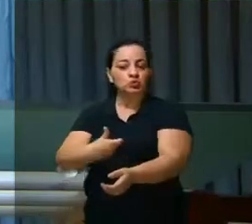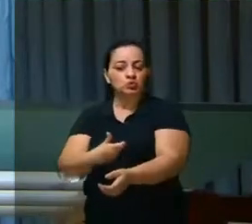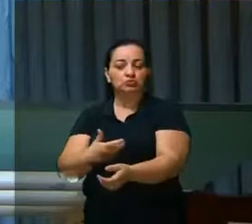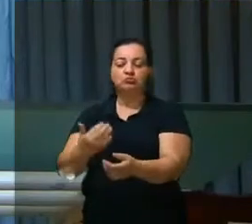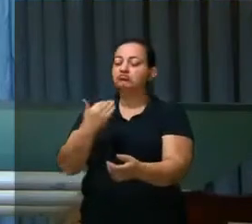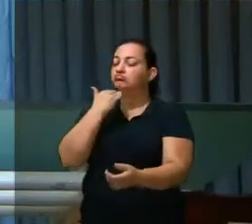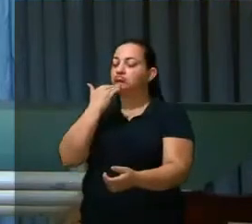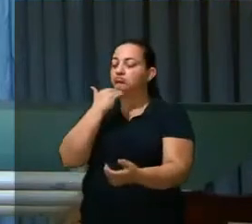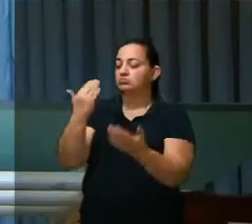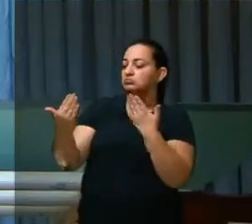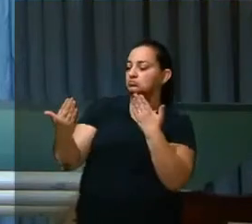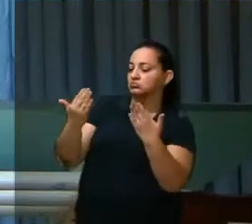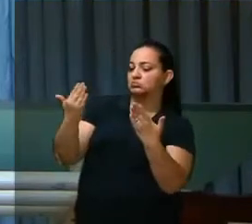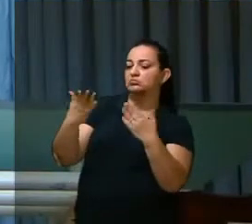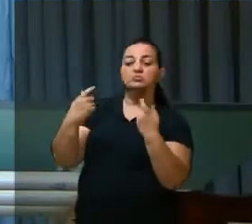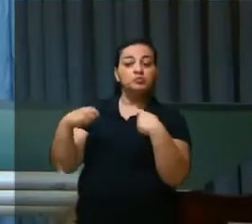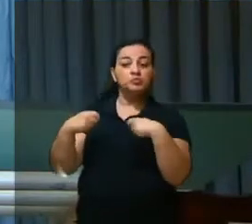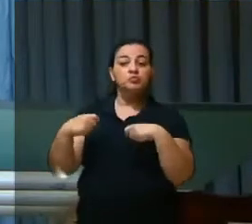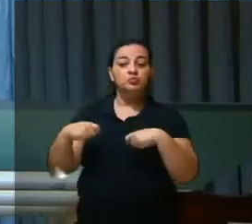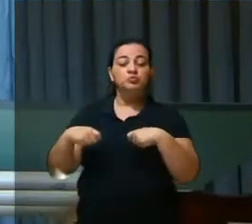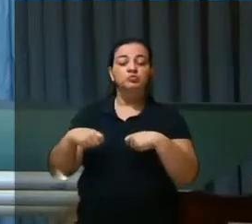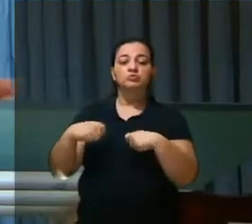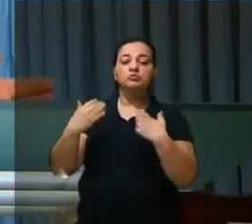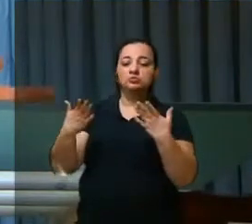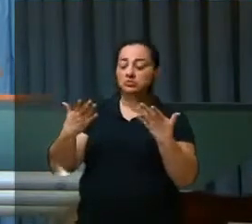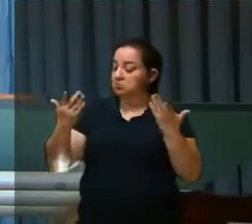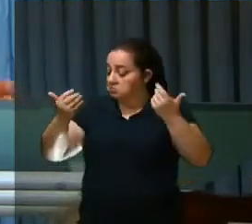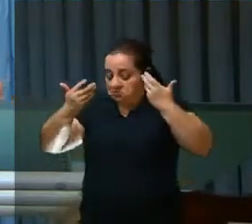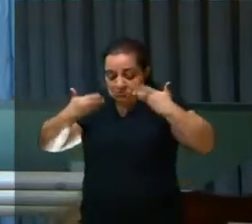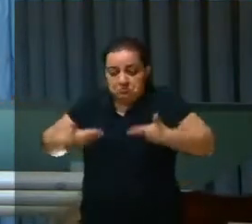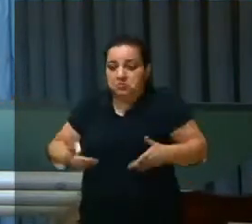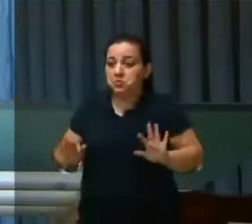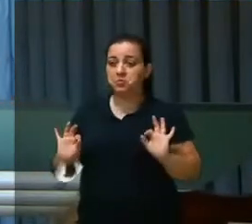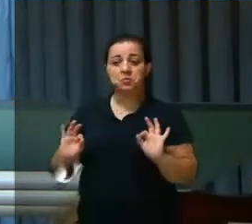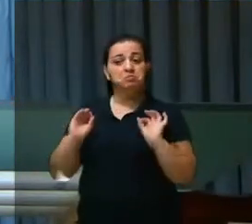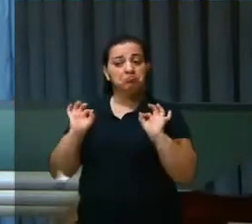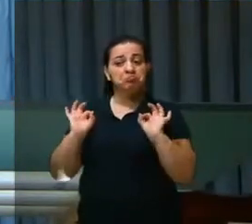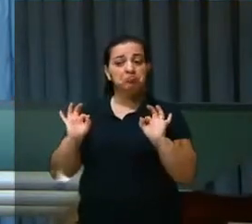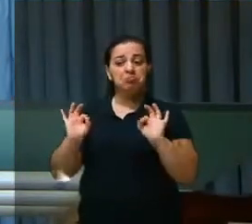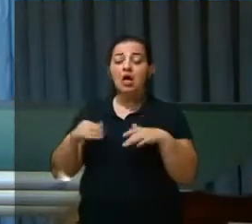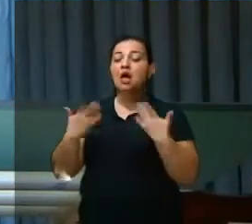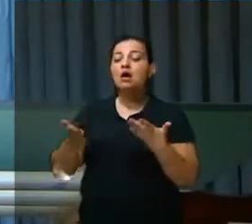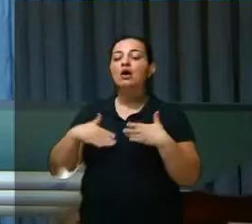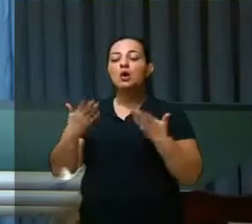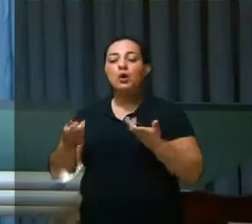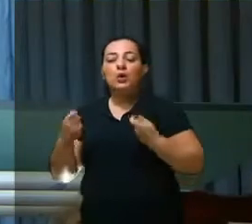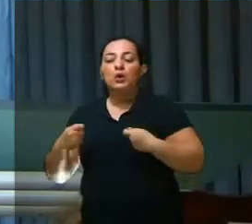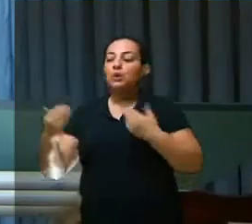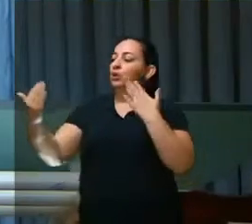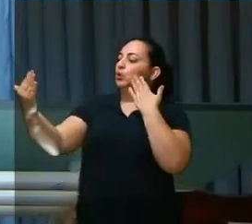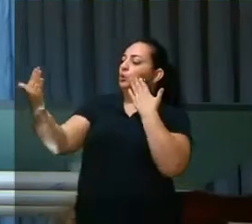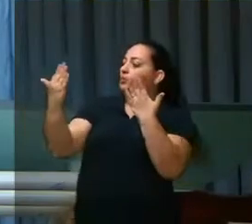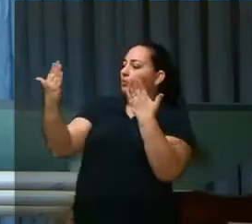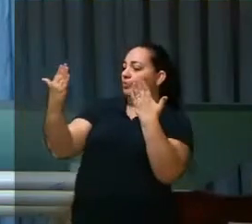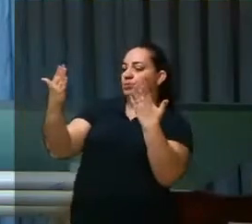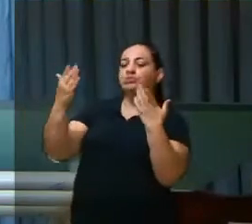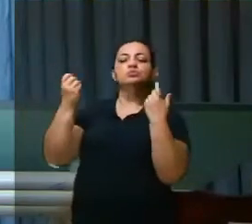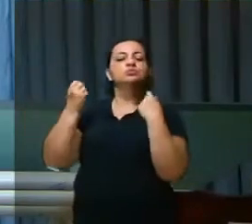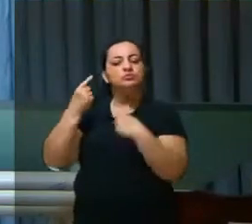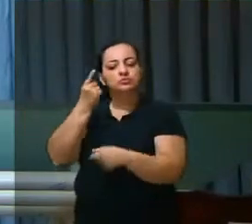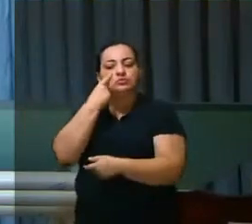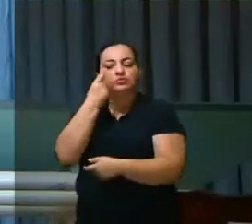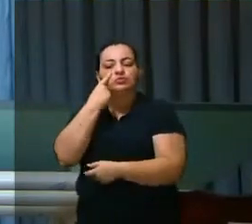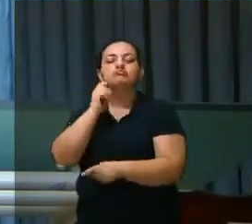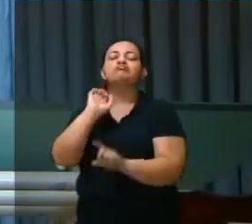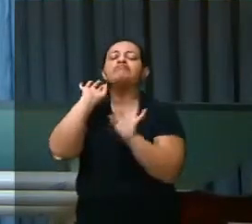parâmetro para comparar E aí você olha disse está tudo bem mas quando você tem parâmetro aí você